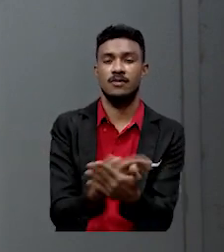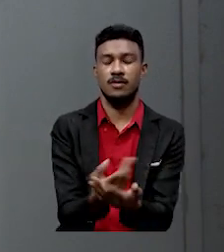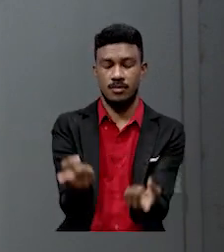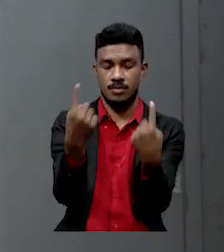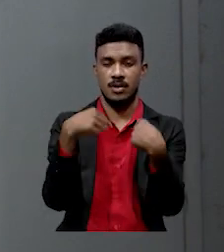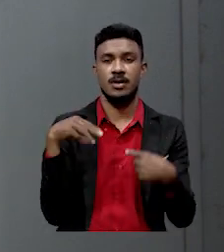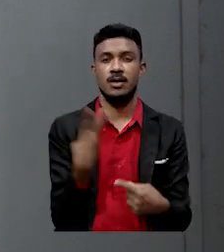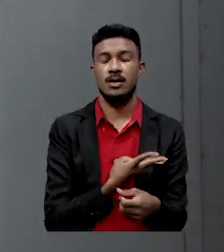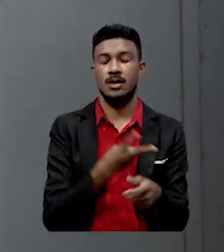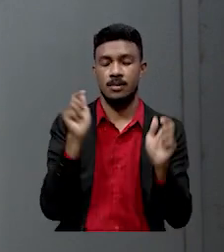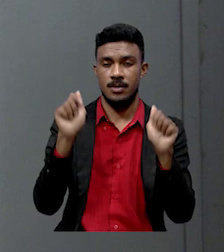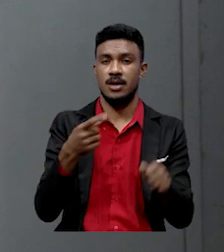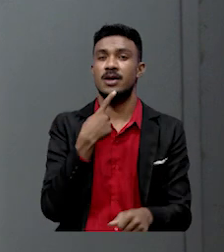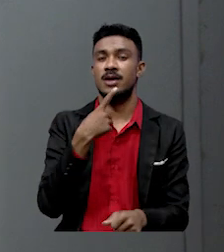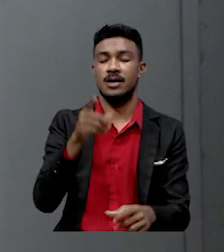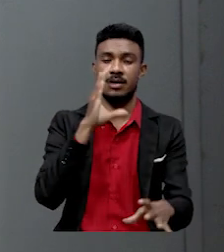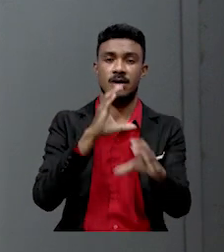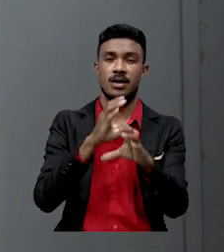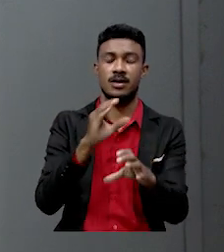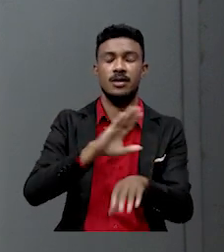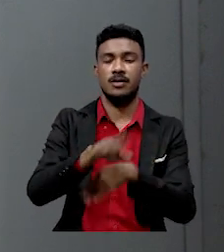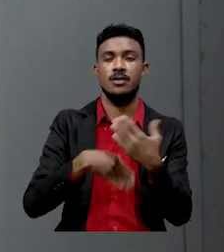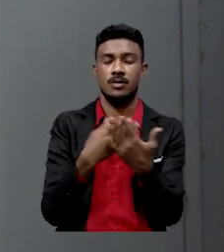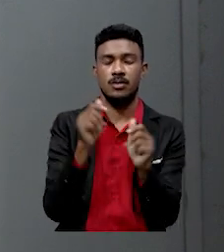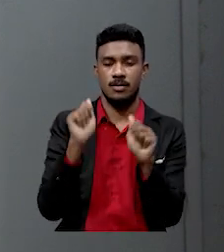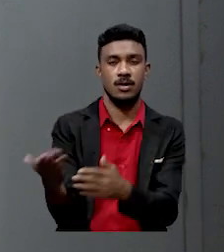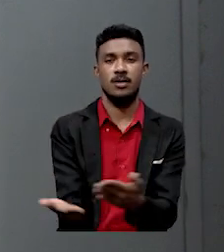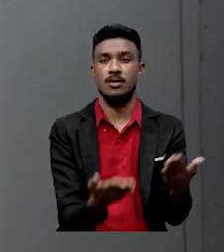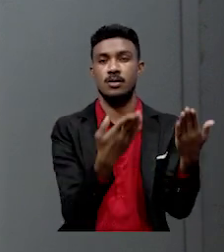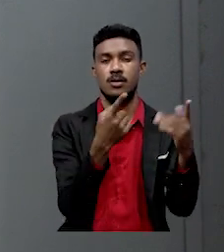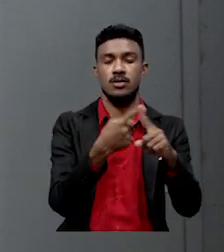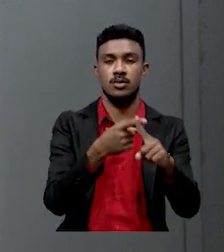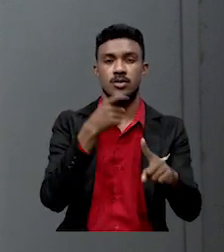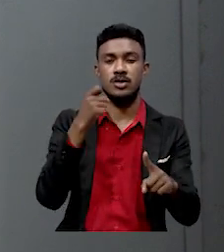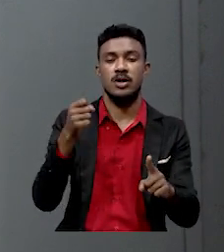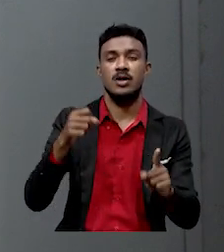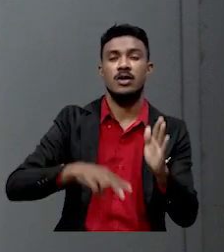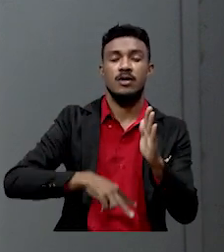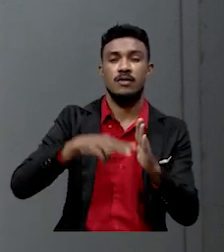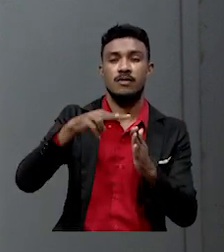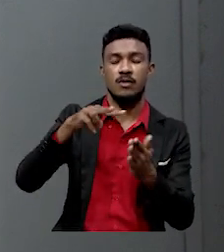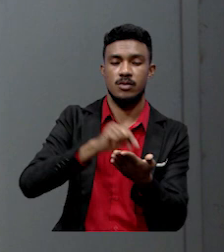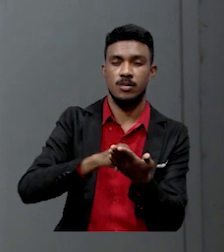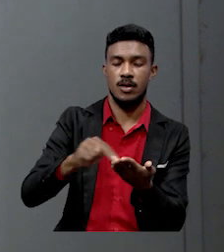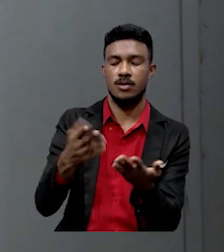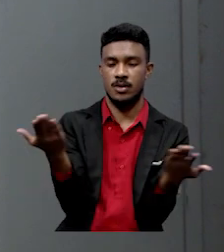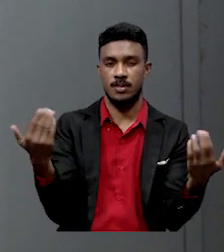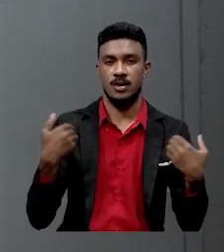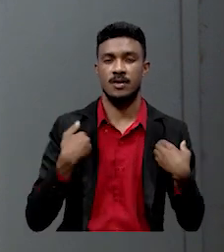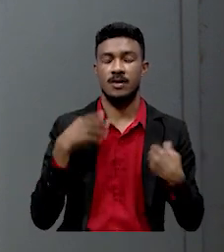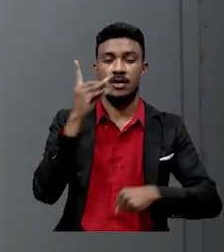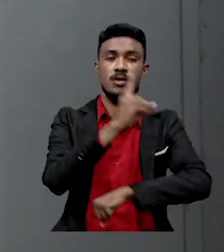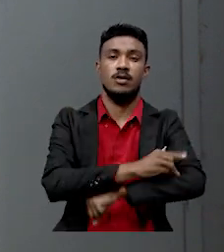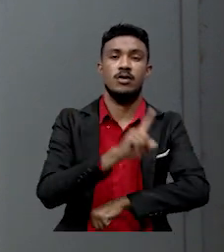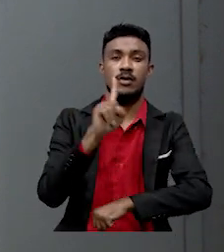kata, kareta hirak nene bele tula, li husi, volume neve ma giha. Kazu hanesan seloro nida